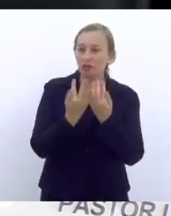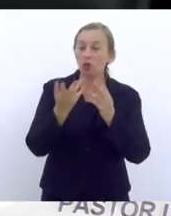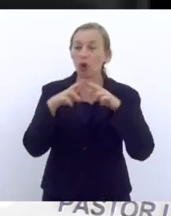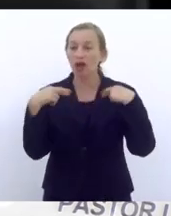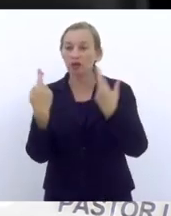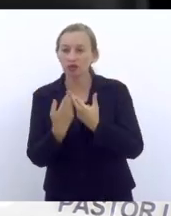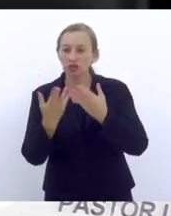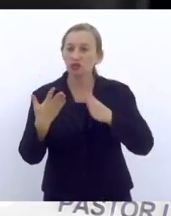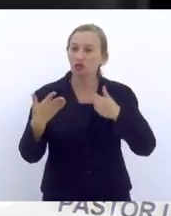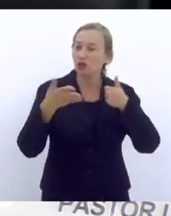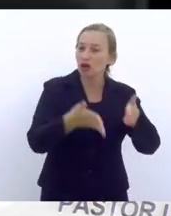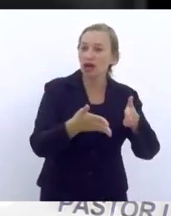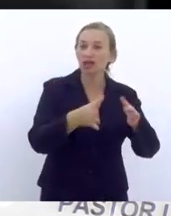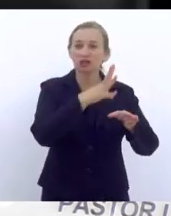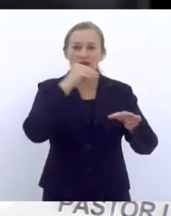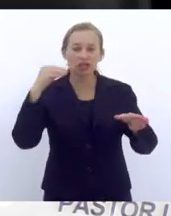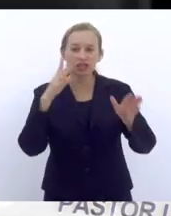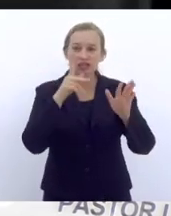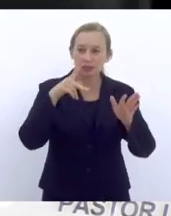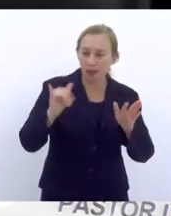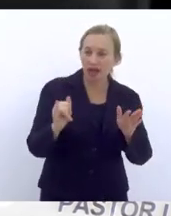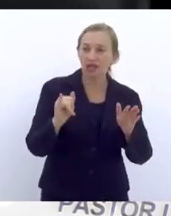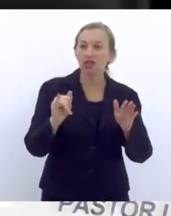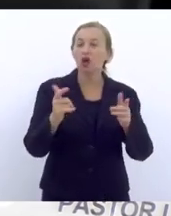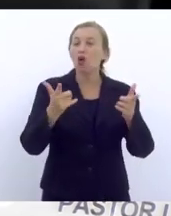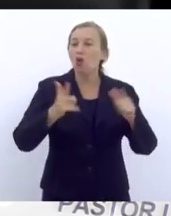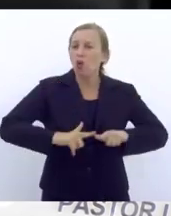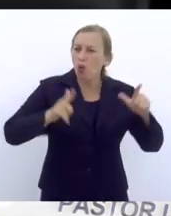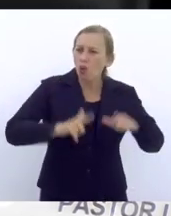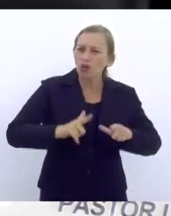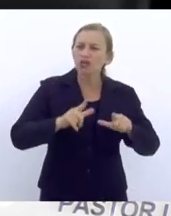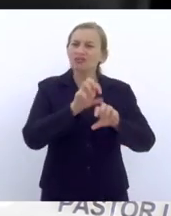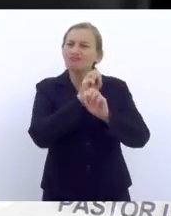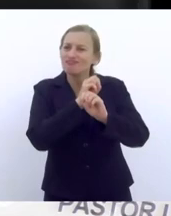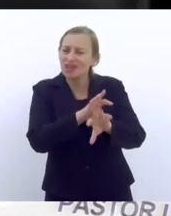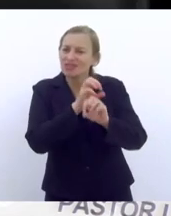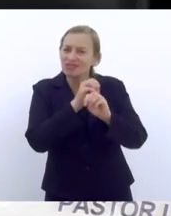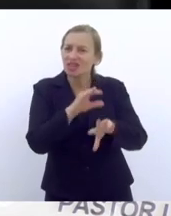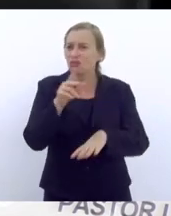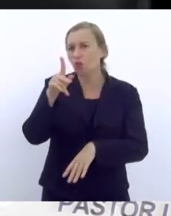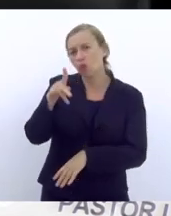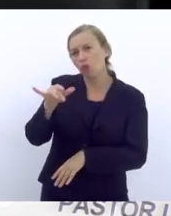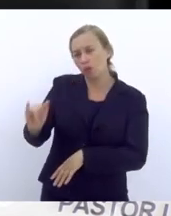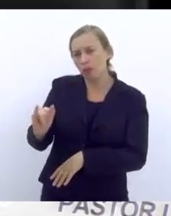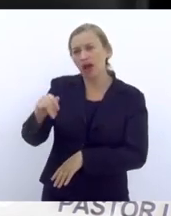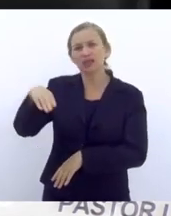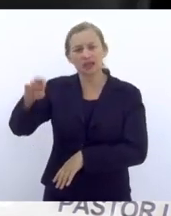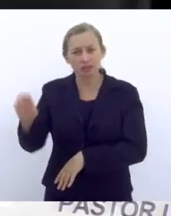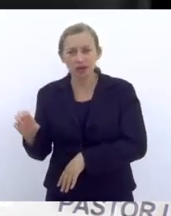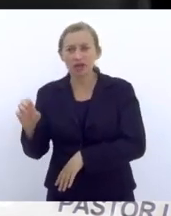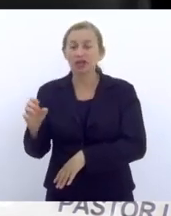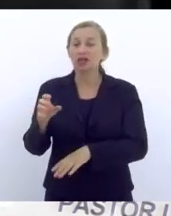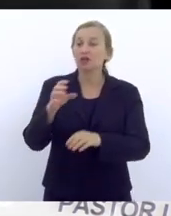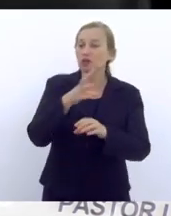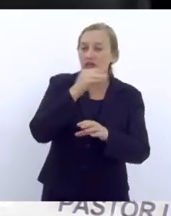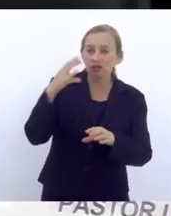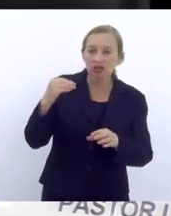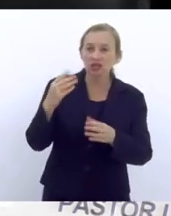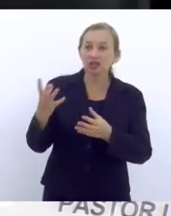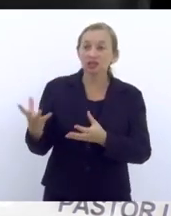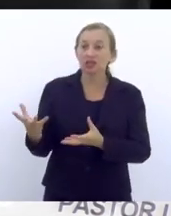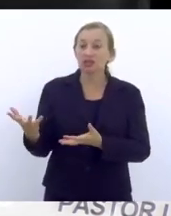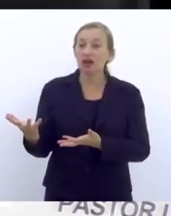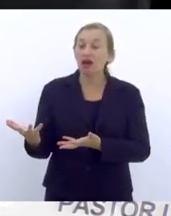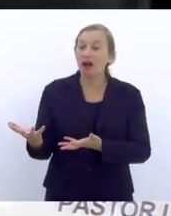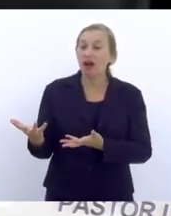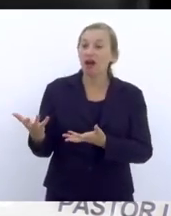voltada para os adolescentes e os pais, onde nós ensinamos os pais, os adolescentes, a resgatarem